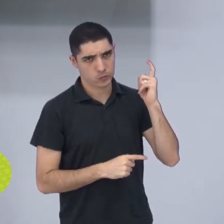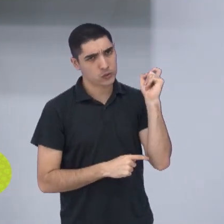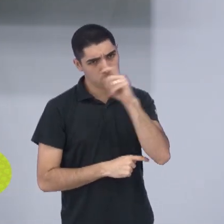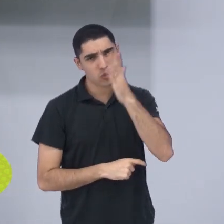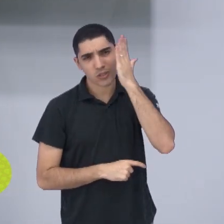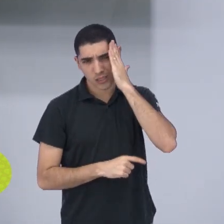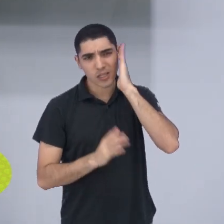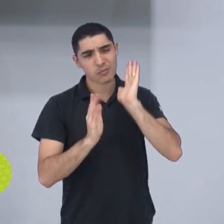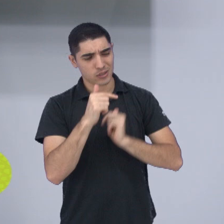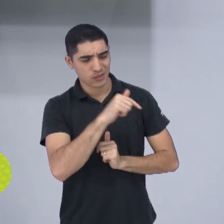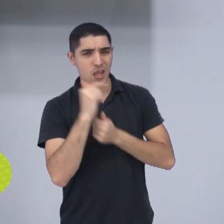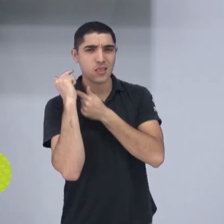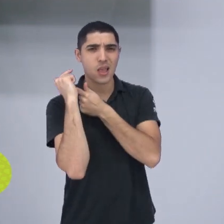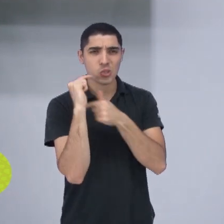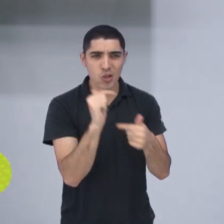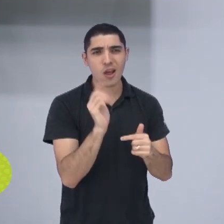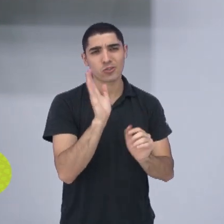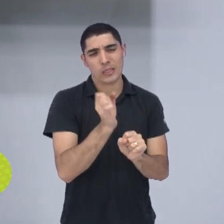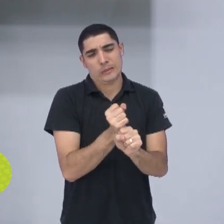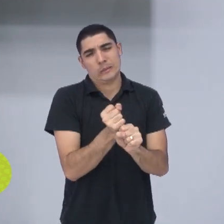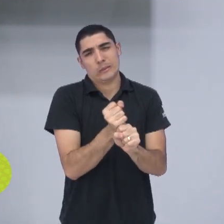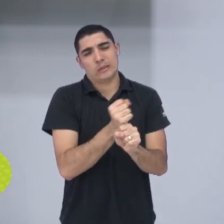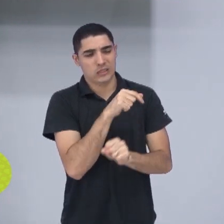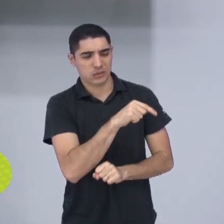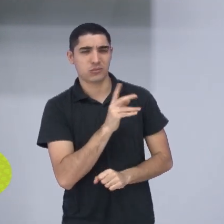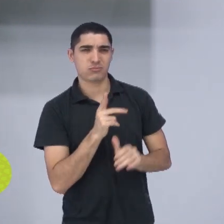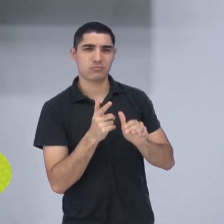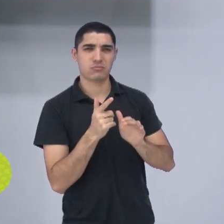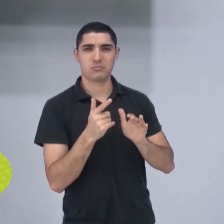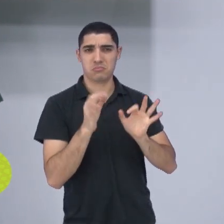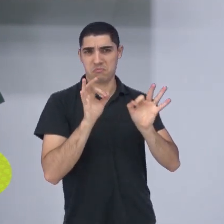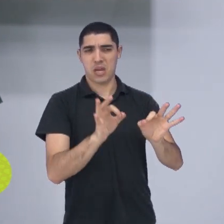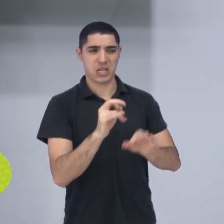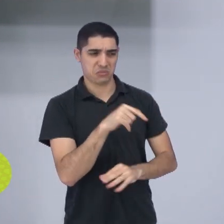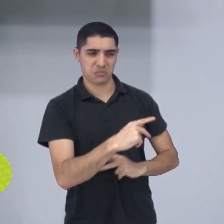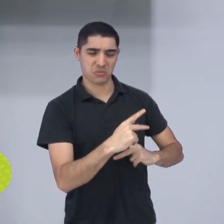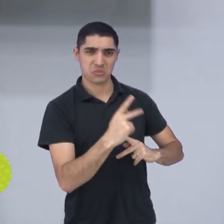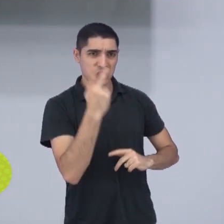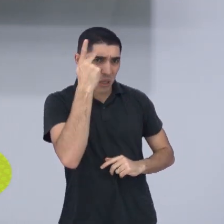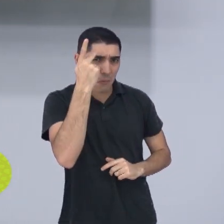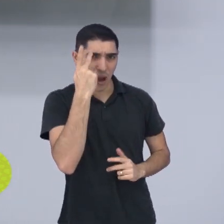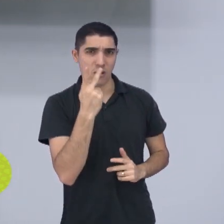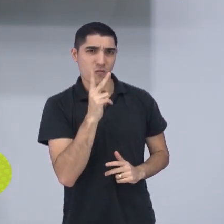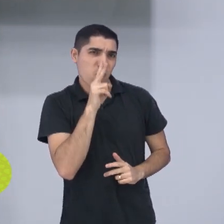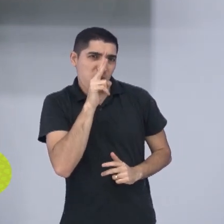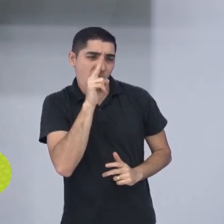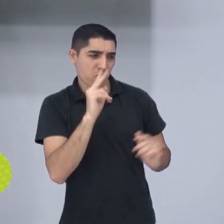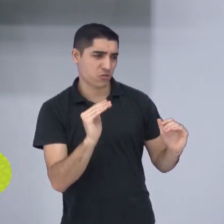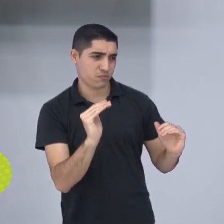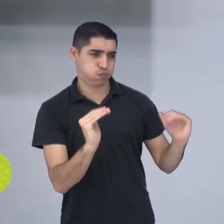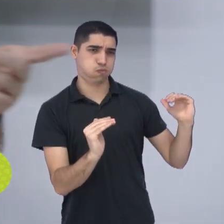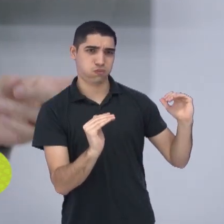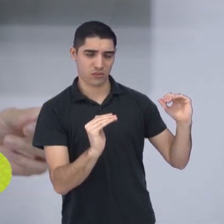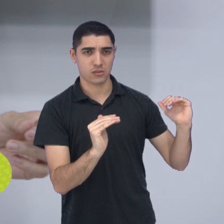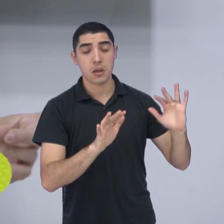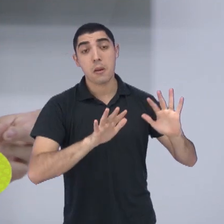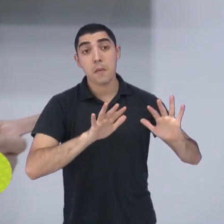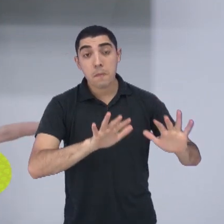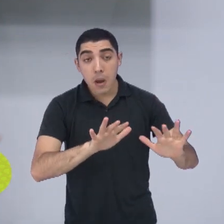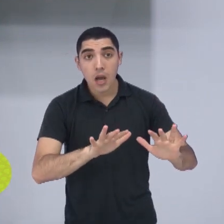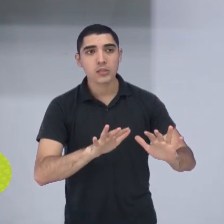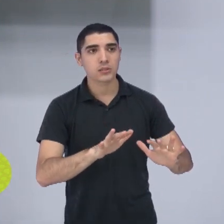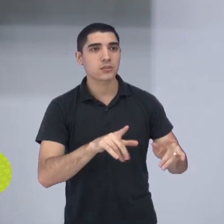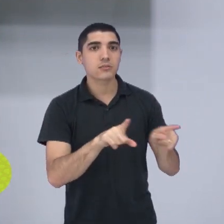já há alguns anos aí vem se mostrando um time grande também no basquete, mas principalmente